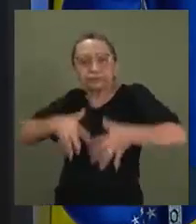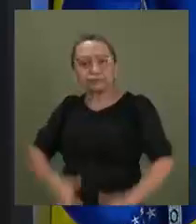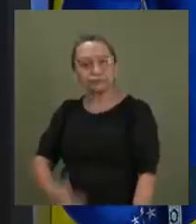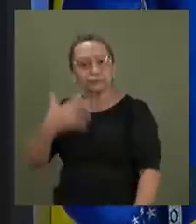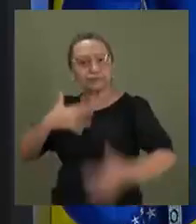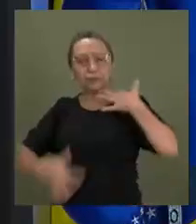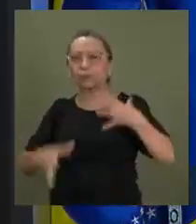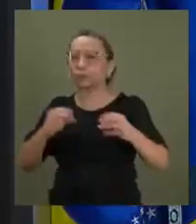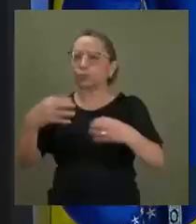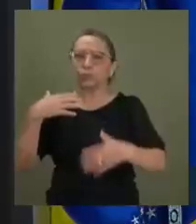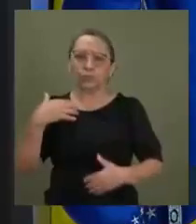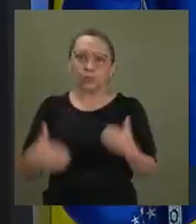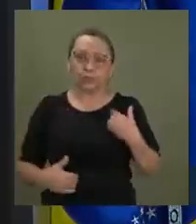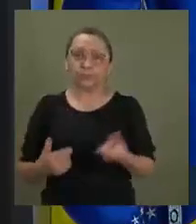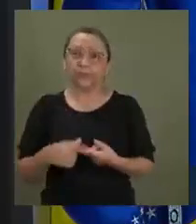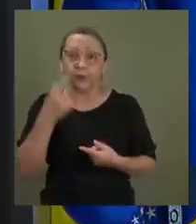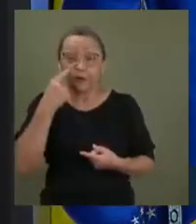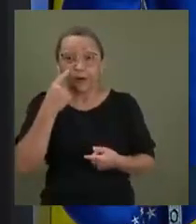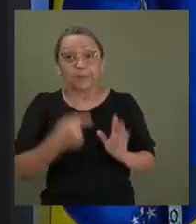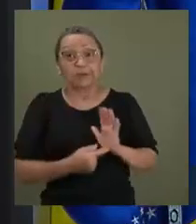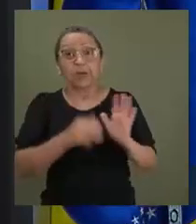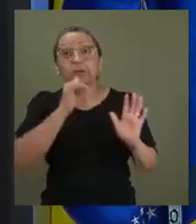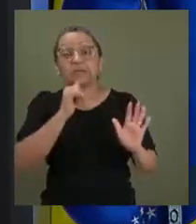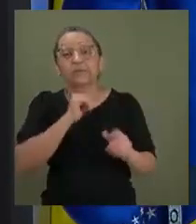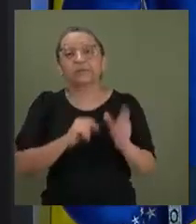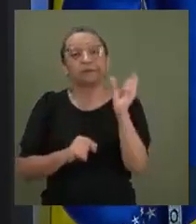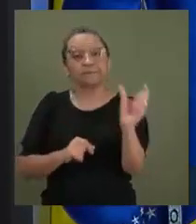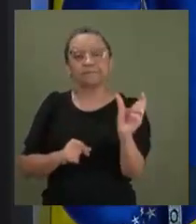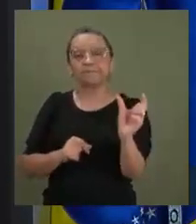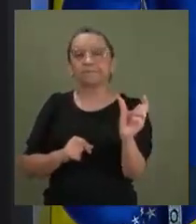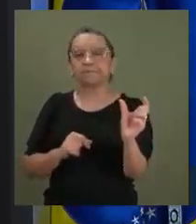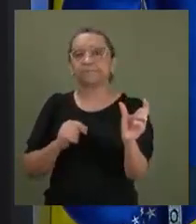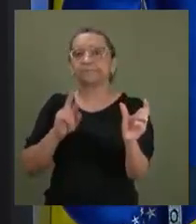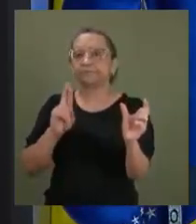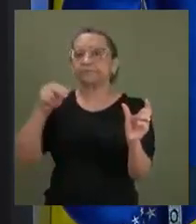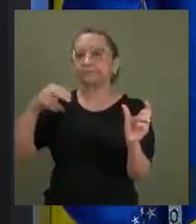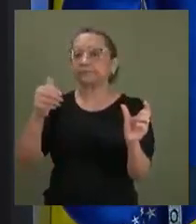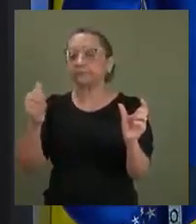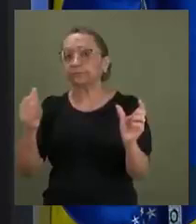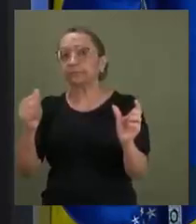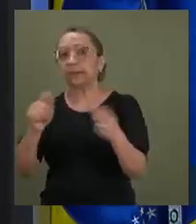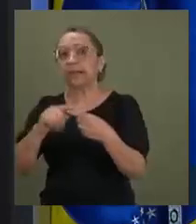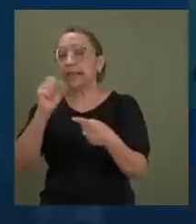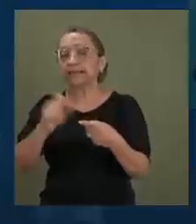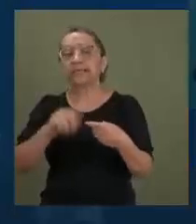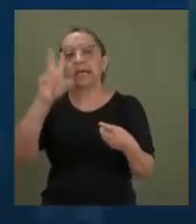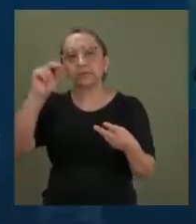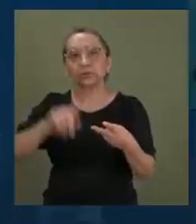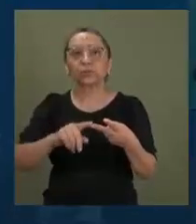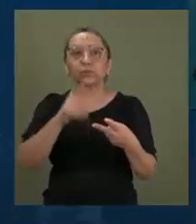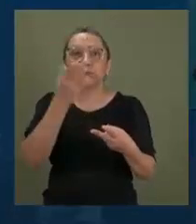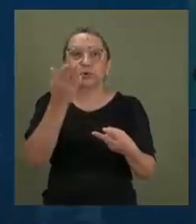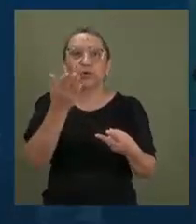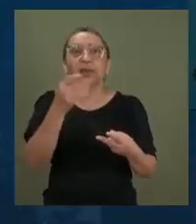Aqui está o exemplo da fita de RNA azul, o ribossomo, e a produção de proteínas spike. E